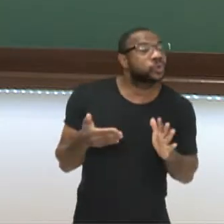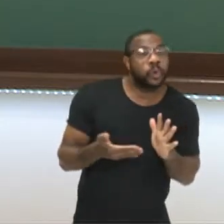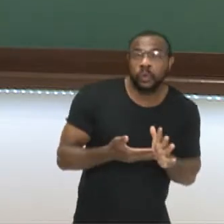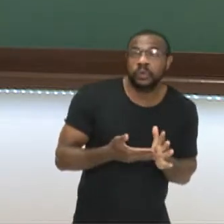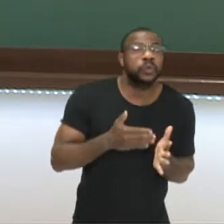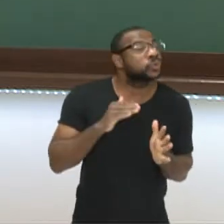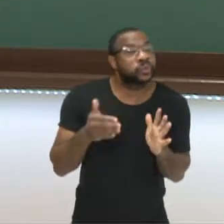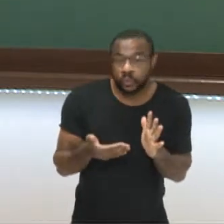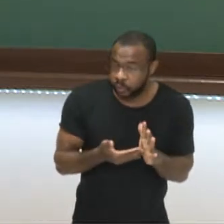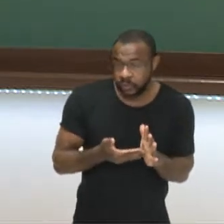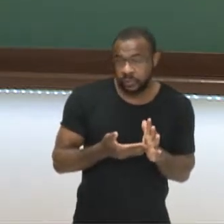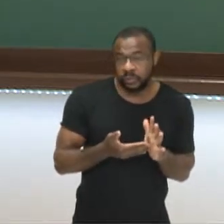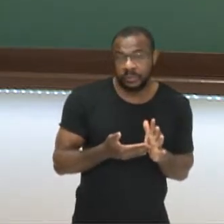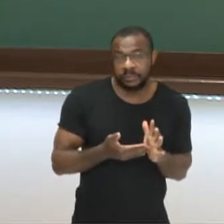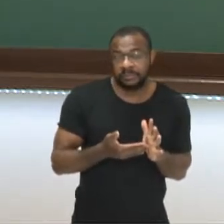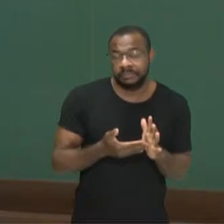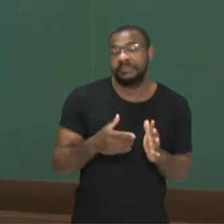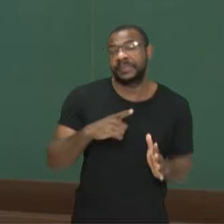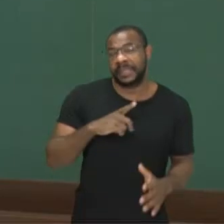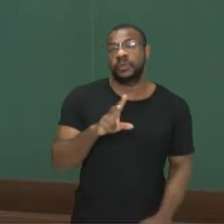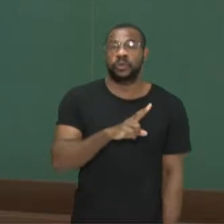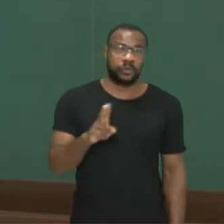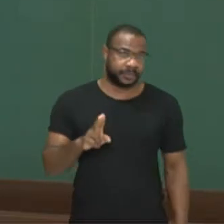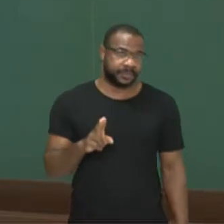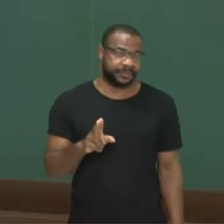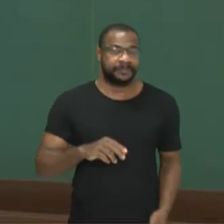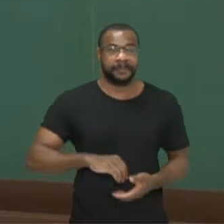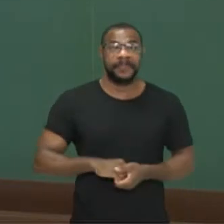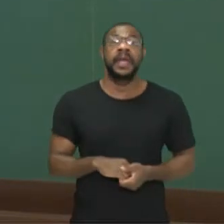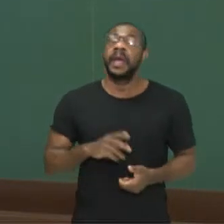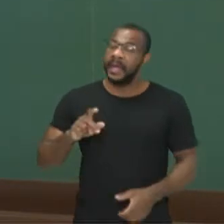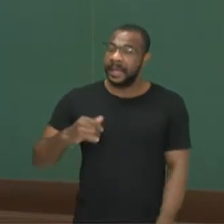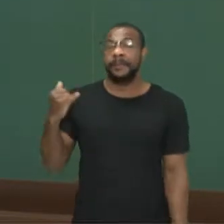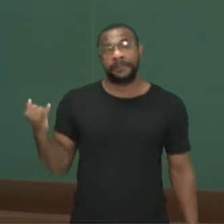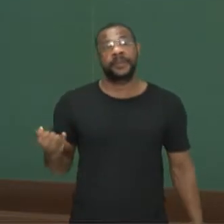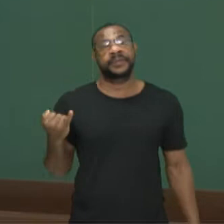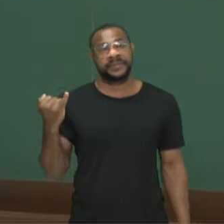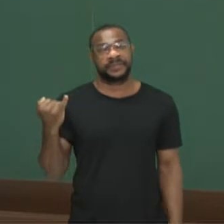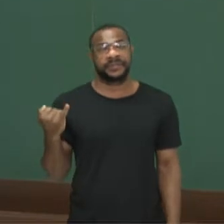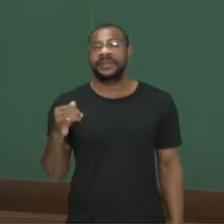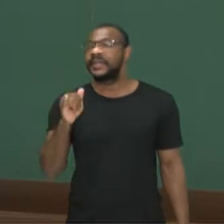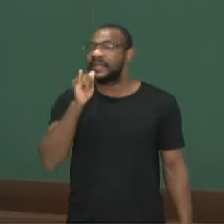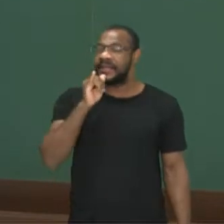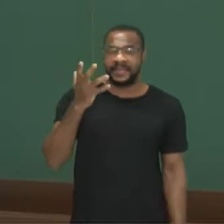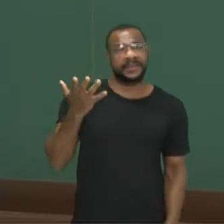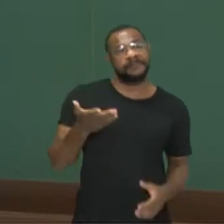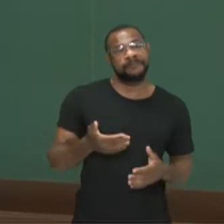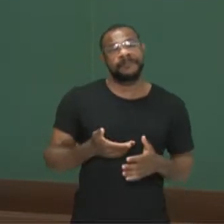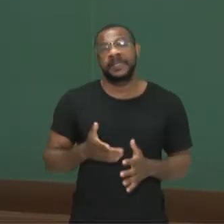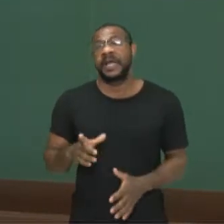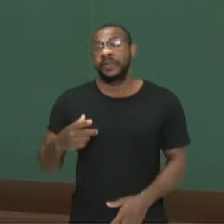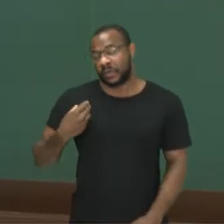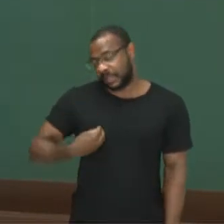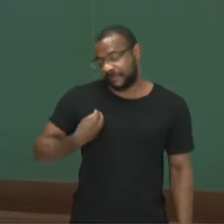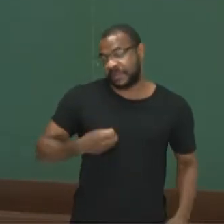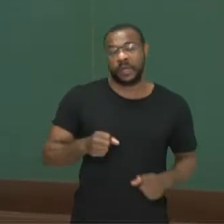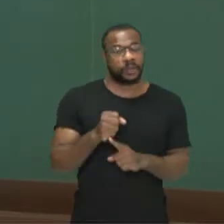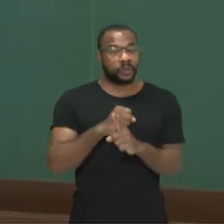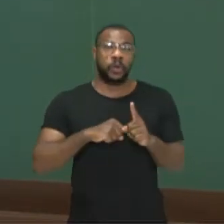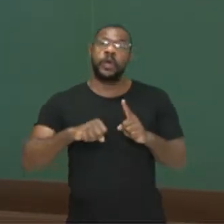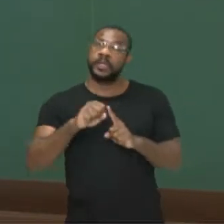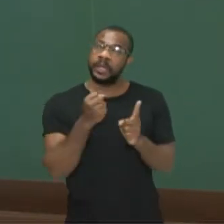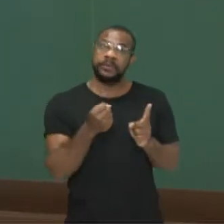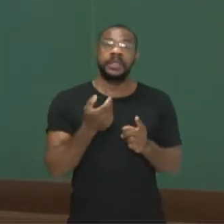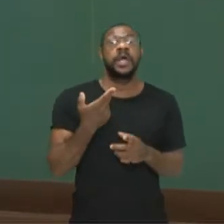tudo que existe tem nome. E isso é importante ter um nome. Isso é importante na nossa vida social, por exemplo, para que